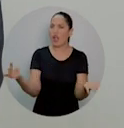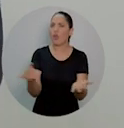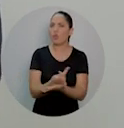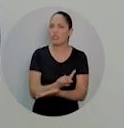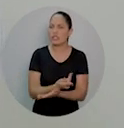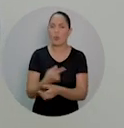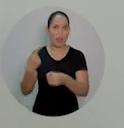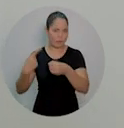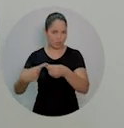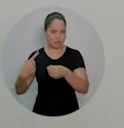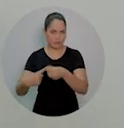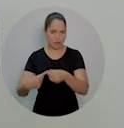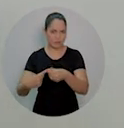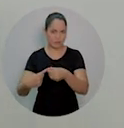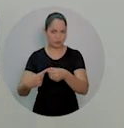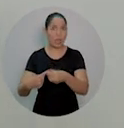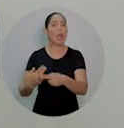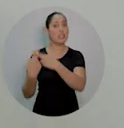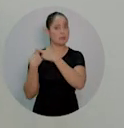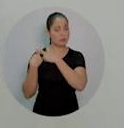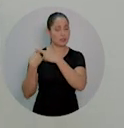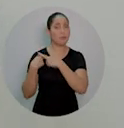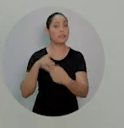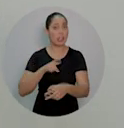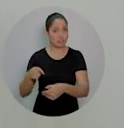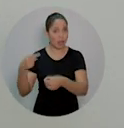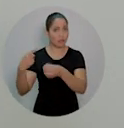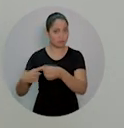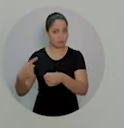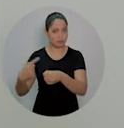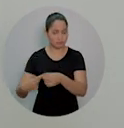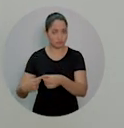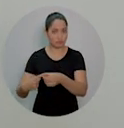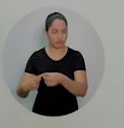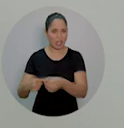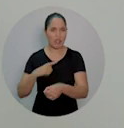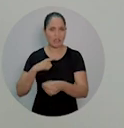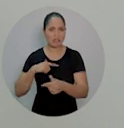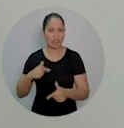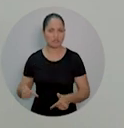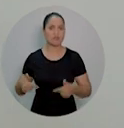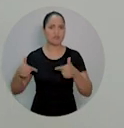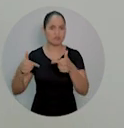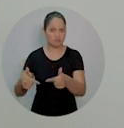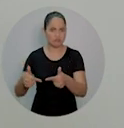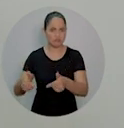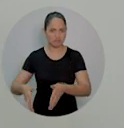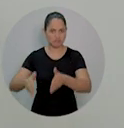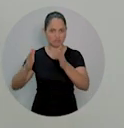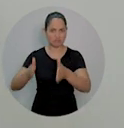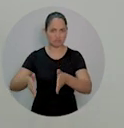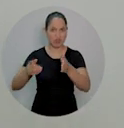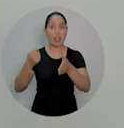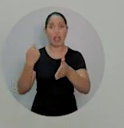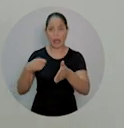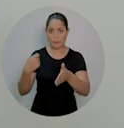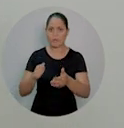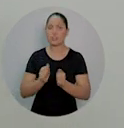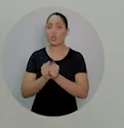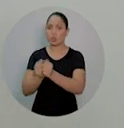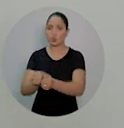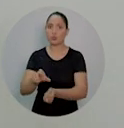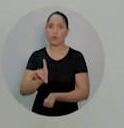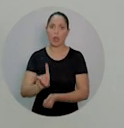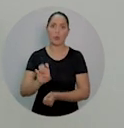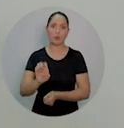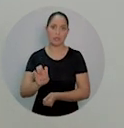aconteceu? Foi numa via municipal? A responsabilidade é do município. O município tem atuação do trânsito nesse local? Se não tiver, você vai ter que atuar